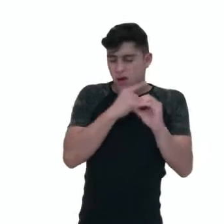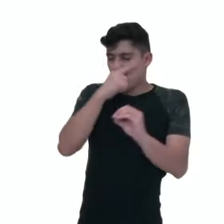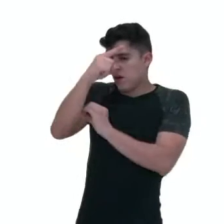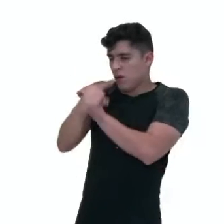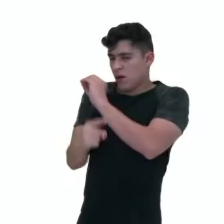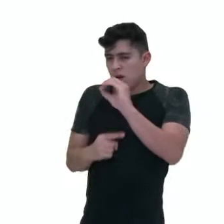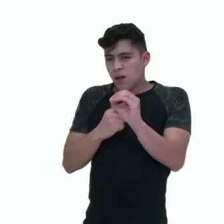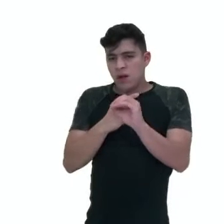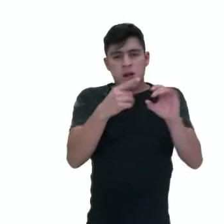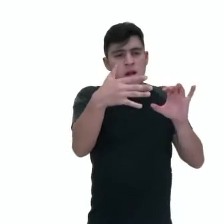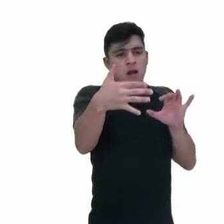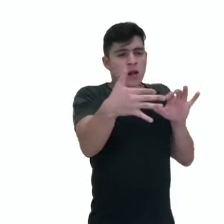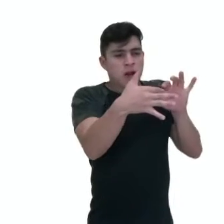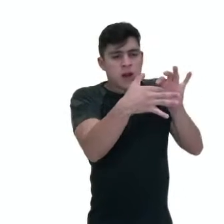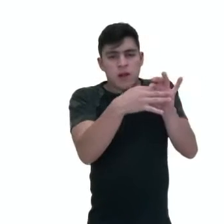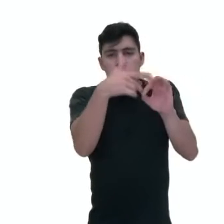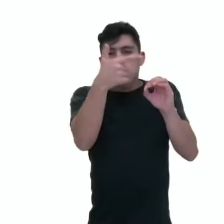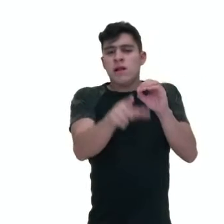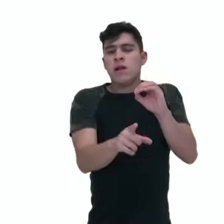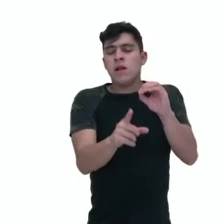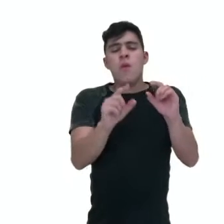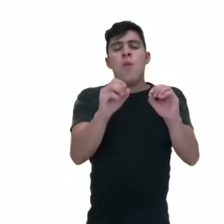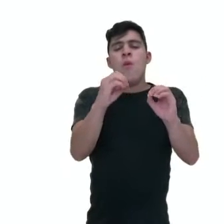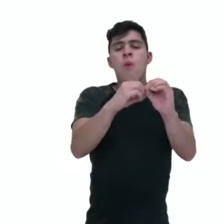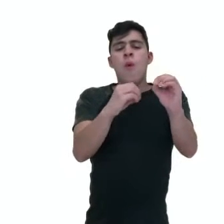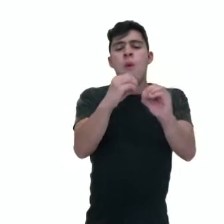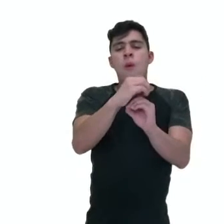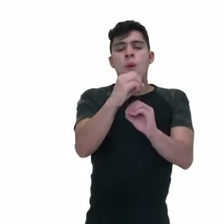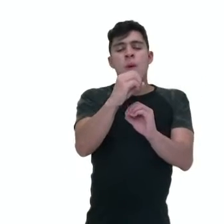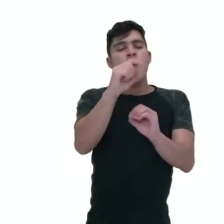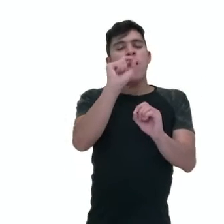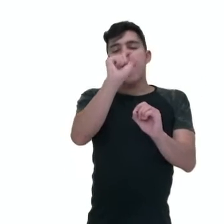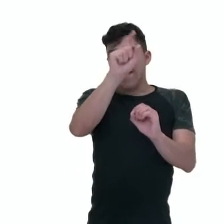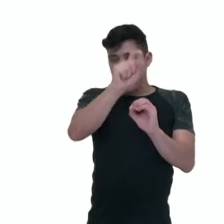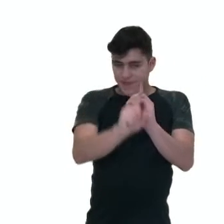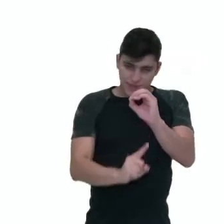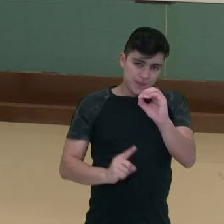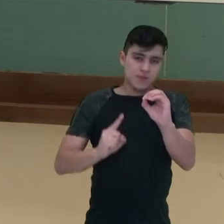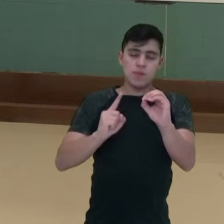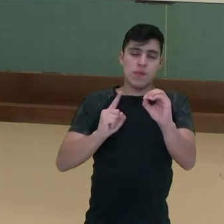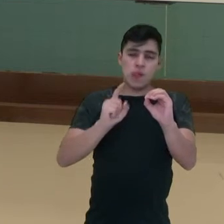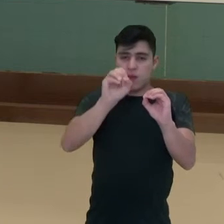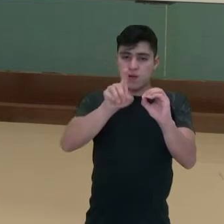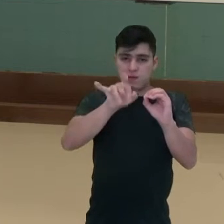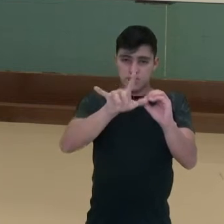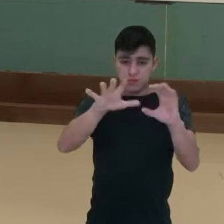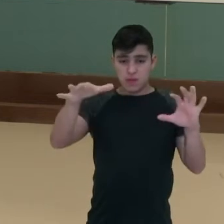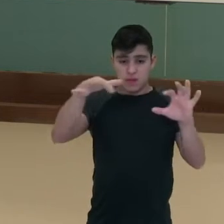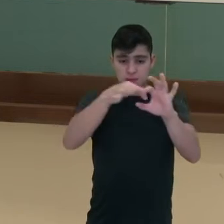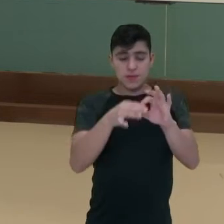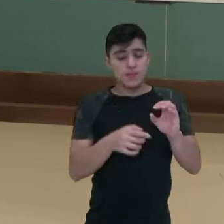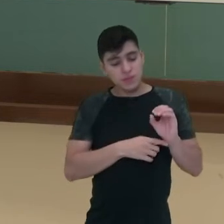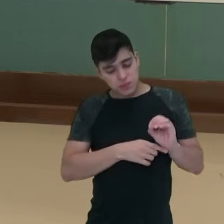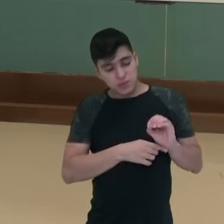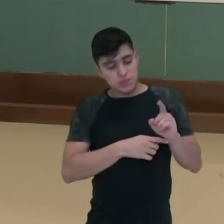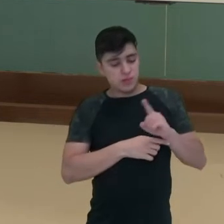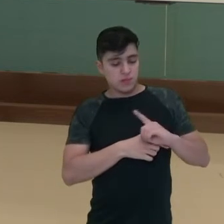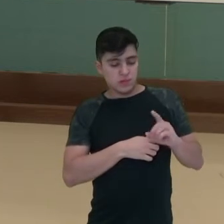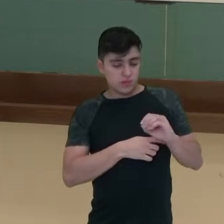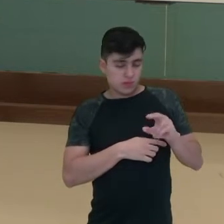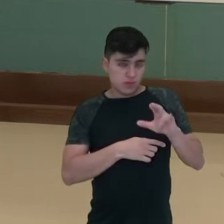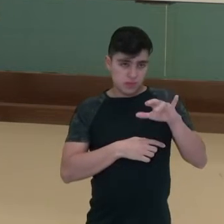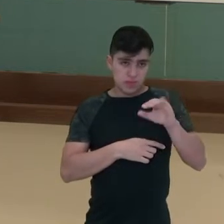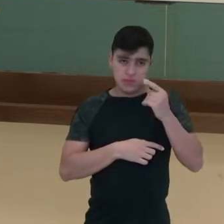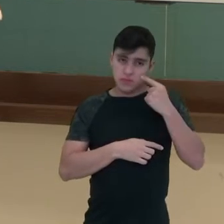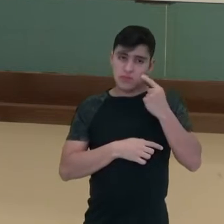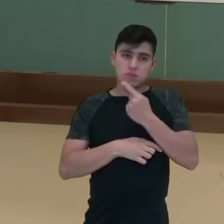a uma molécula de oxigênio, formando assim o ozônio, que nós chamamos a representação química